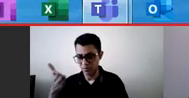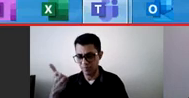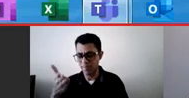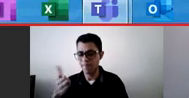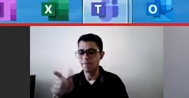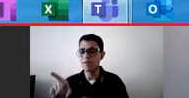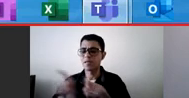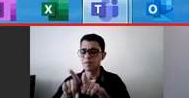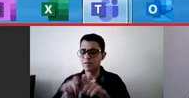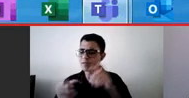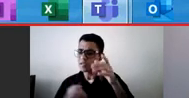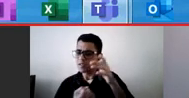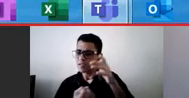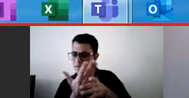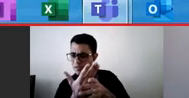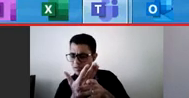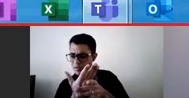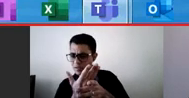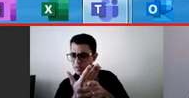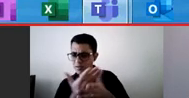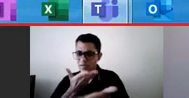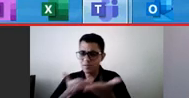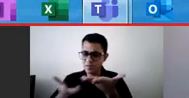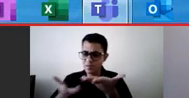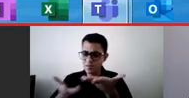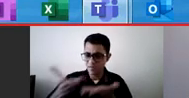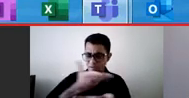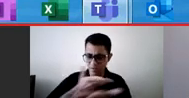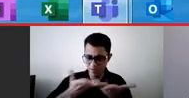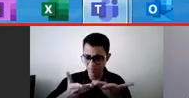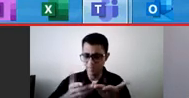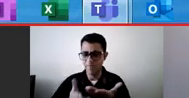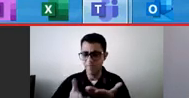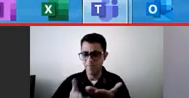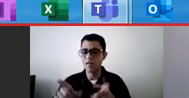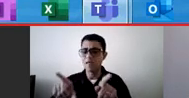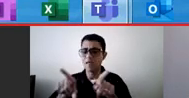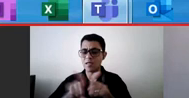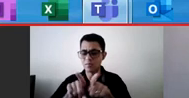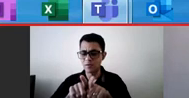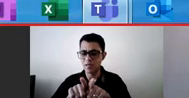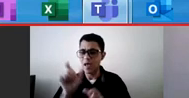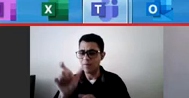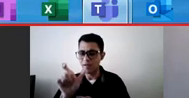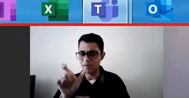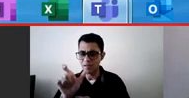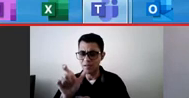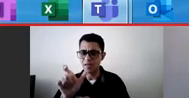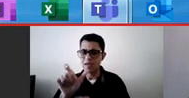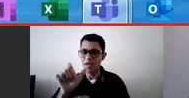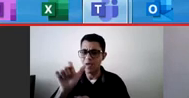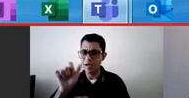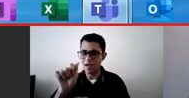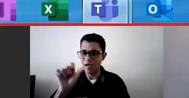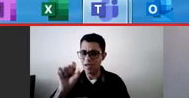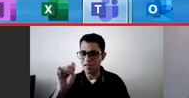com que você crie esse entusiasmo. Assertividade é uma palavra que há pouco tempo eu ouvi